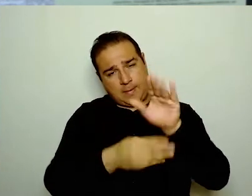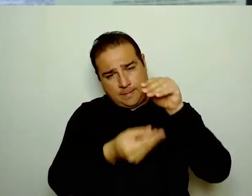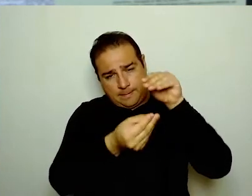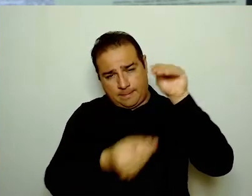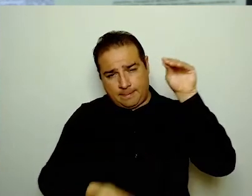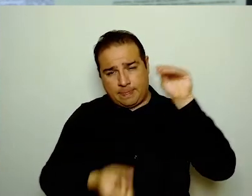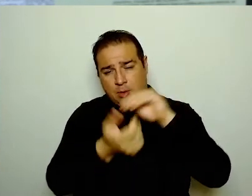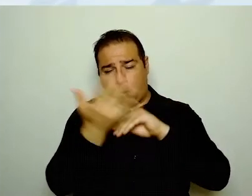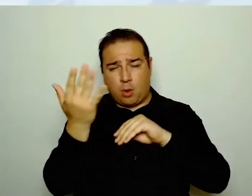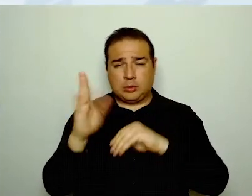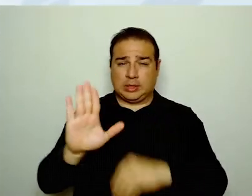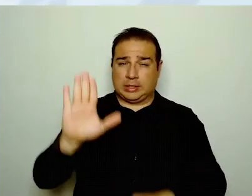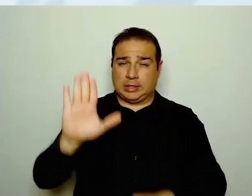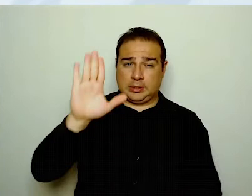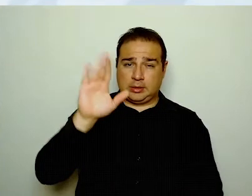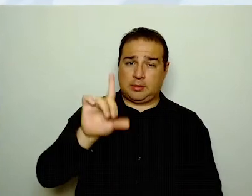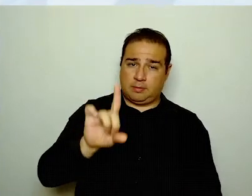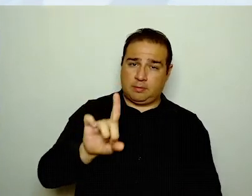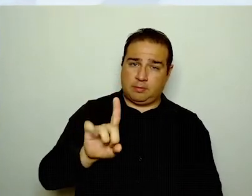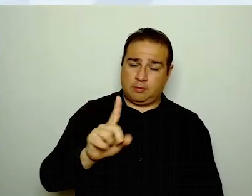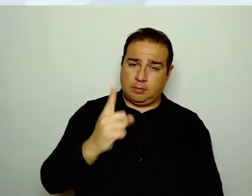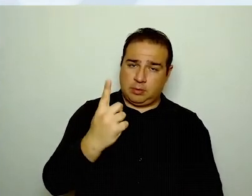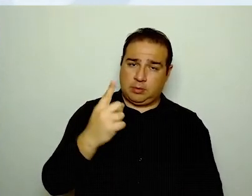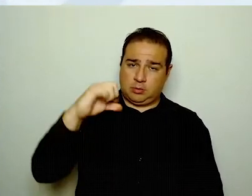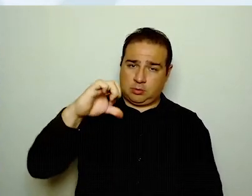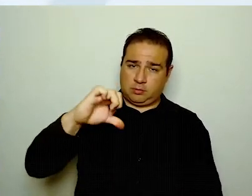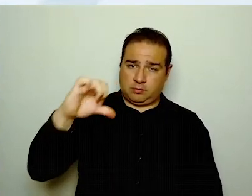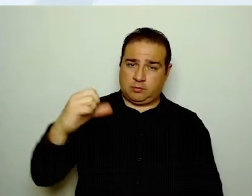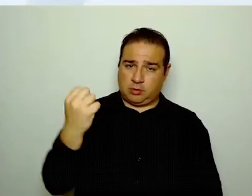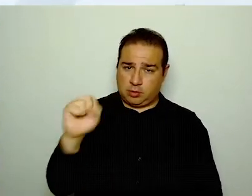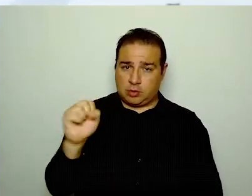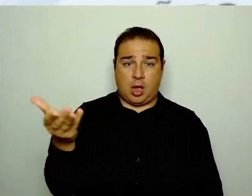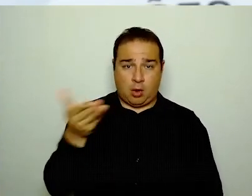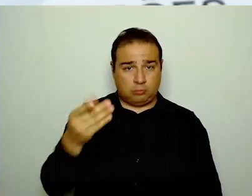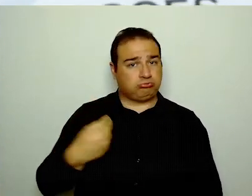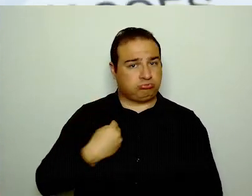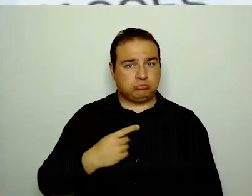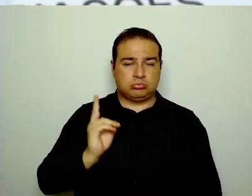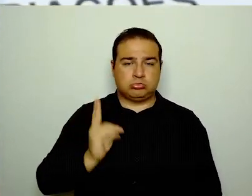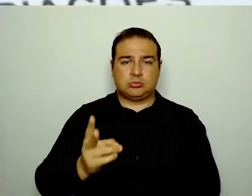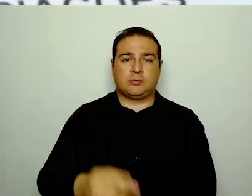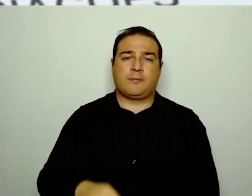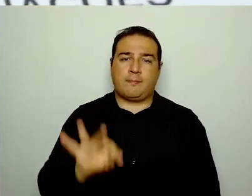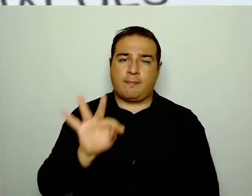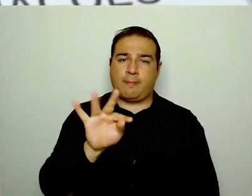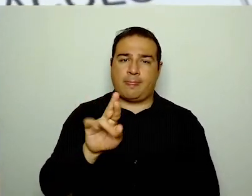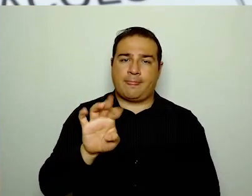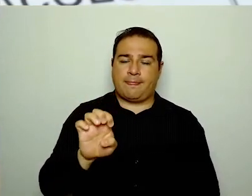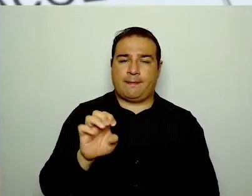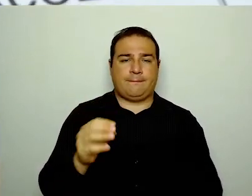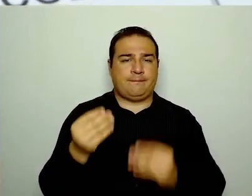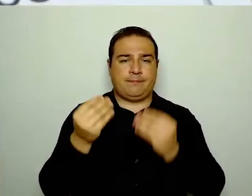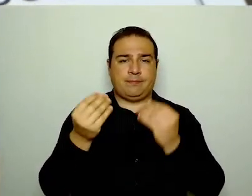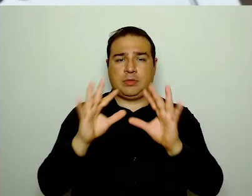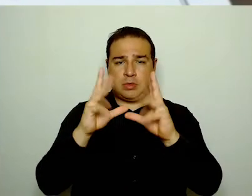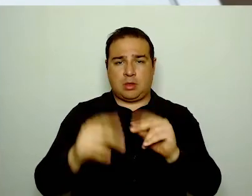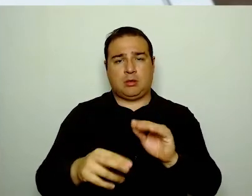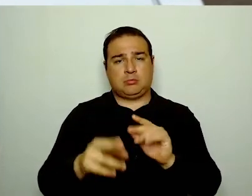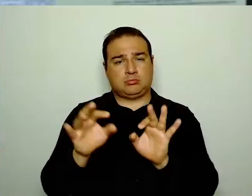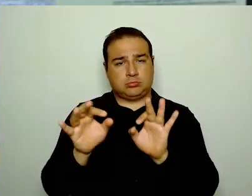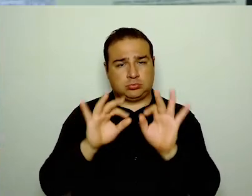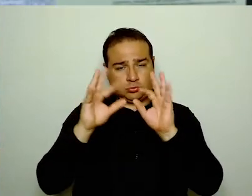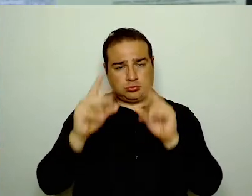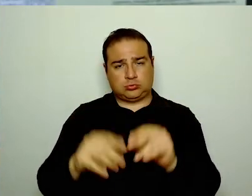essa lista de candidatos de 1998, ainda hoje isso permanece, o TRE não